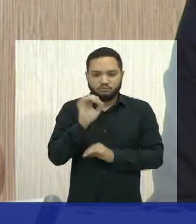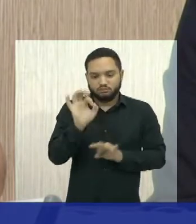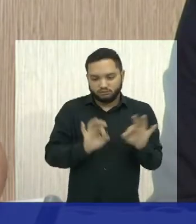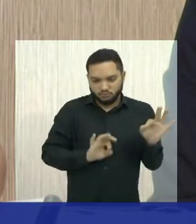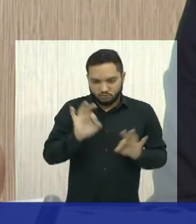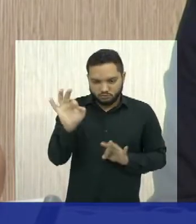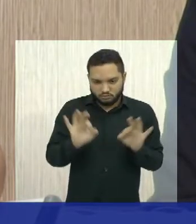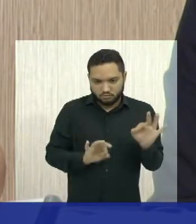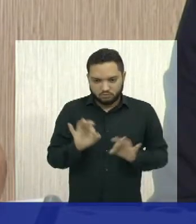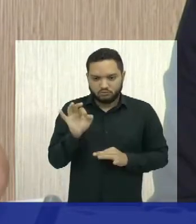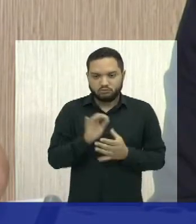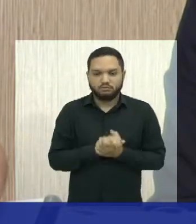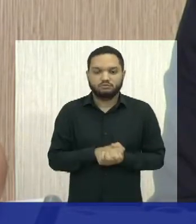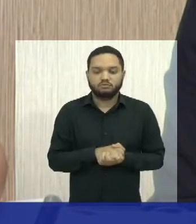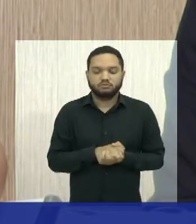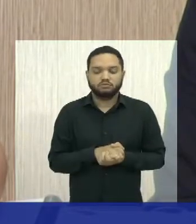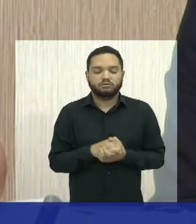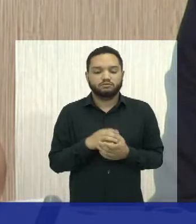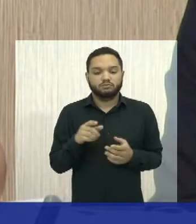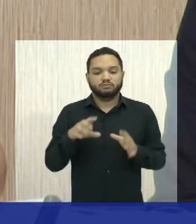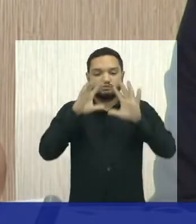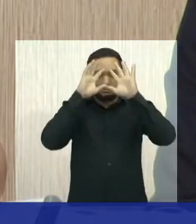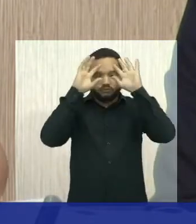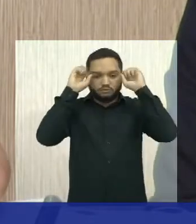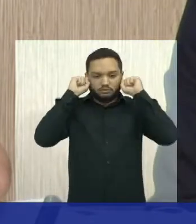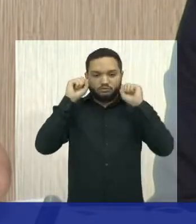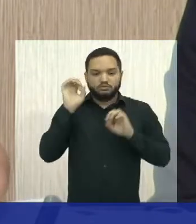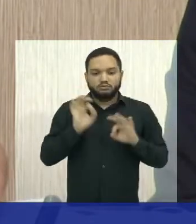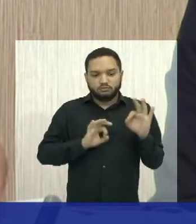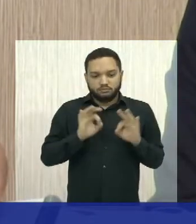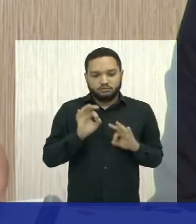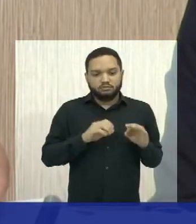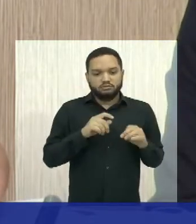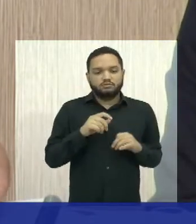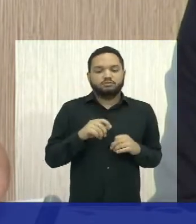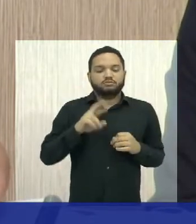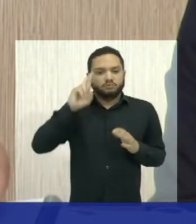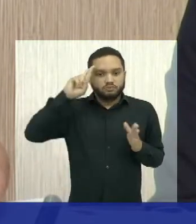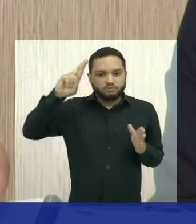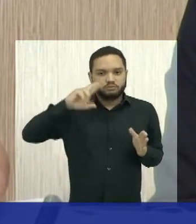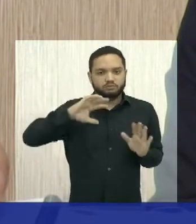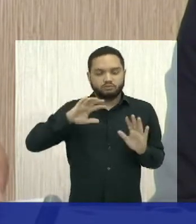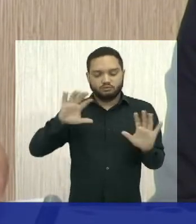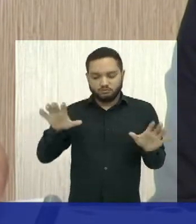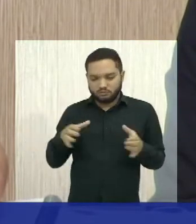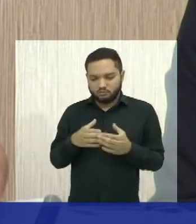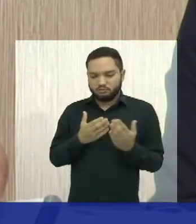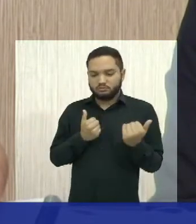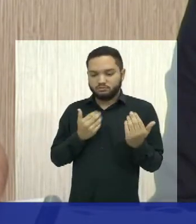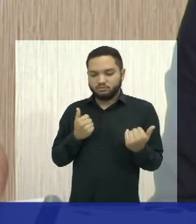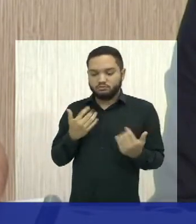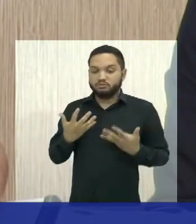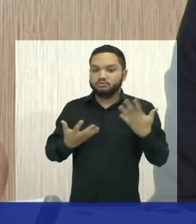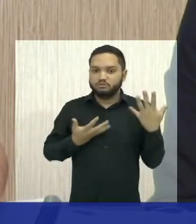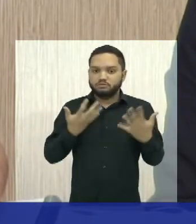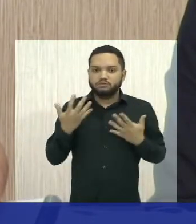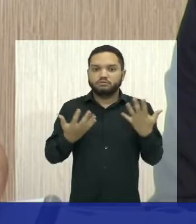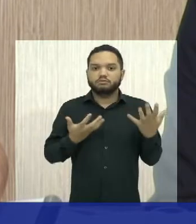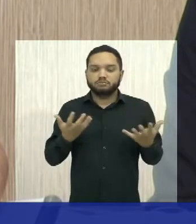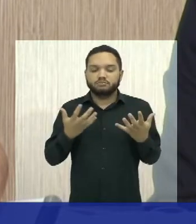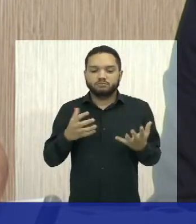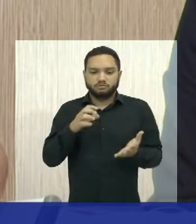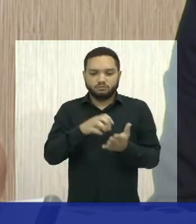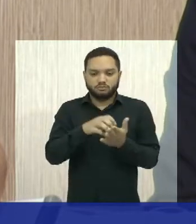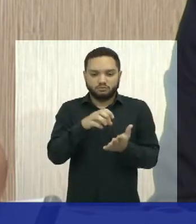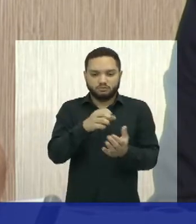organizada, onde, através desse conselho gestor, de vários jovens que estão empolgados, na verdade, na implantação desse